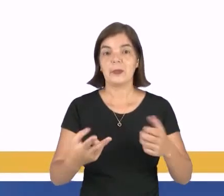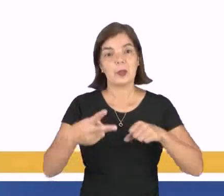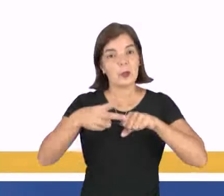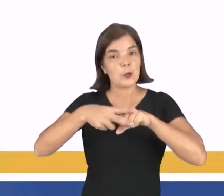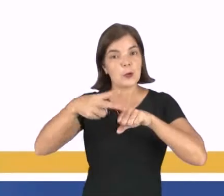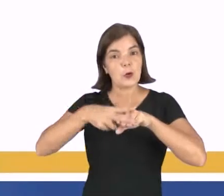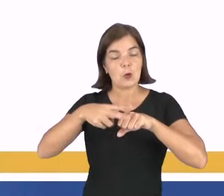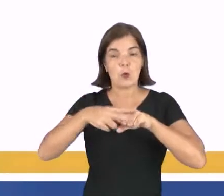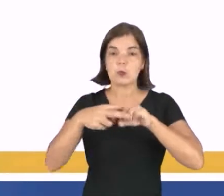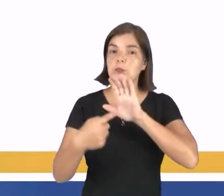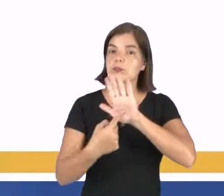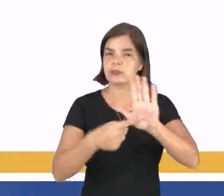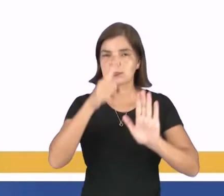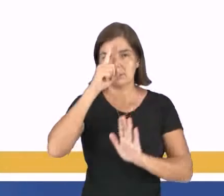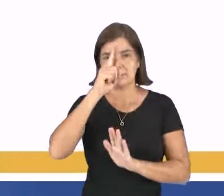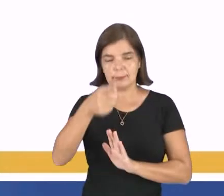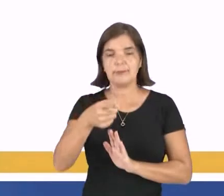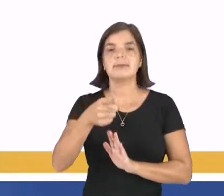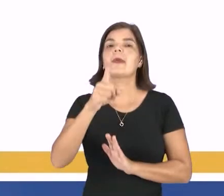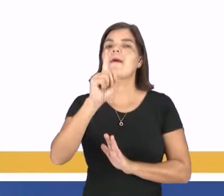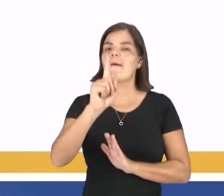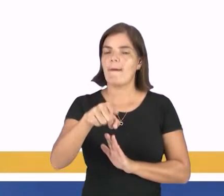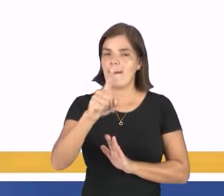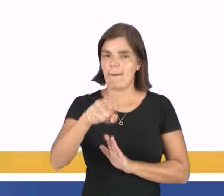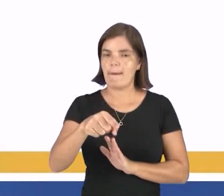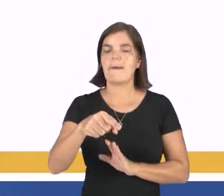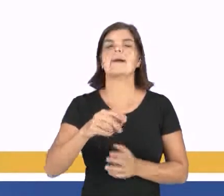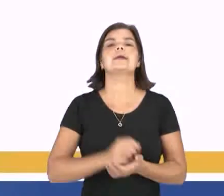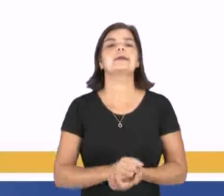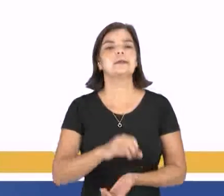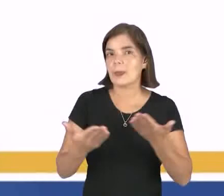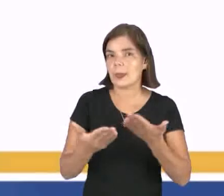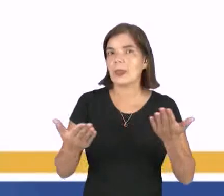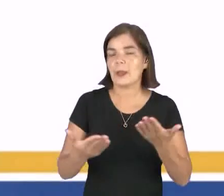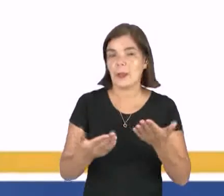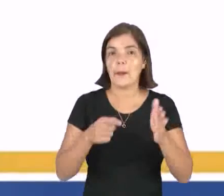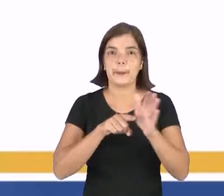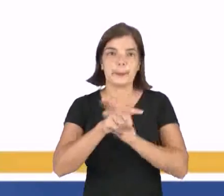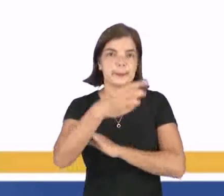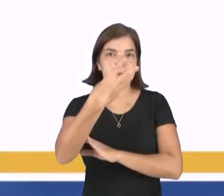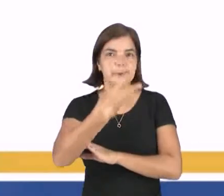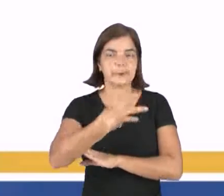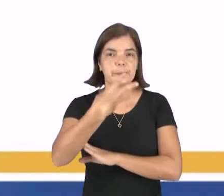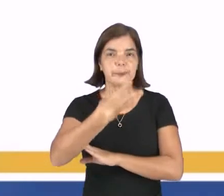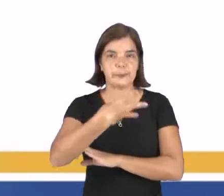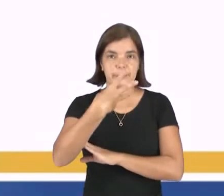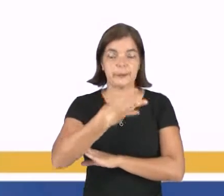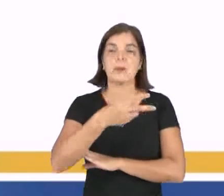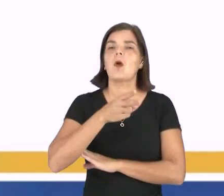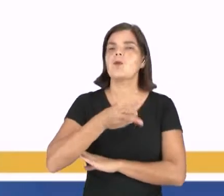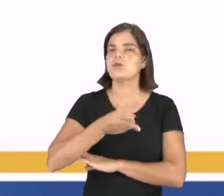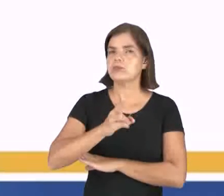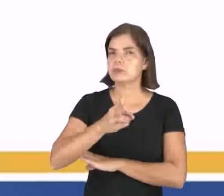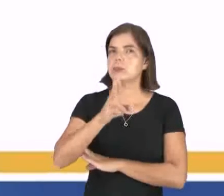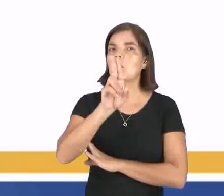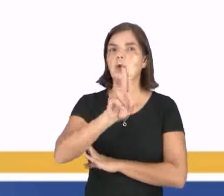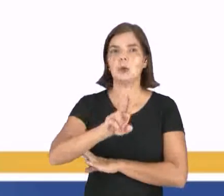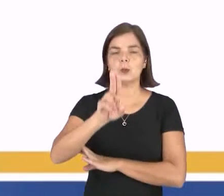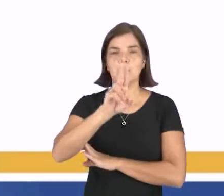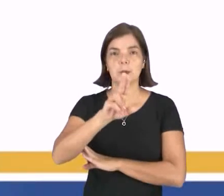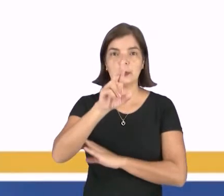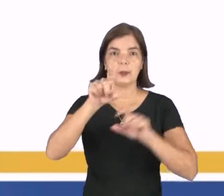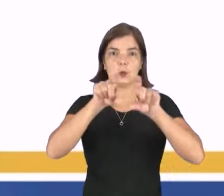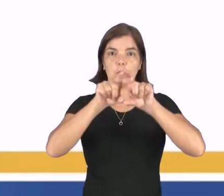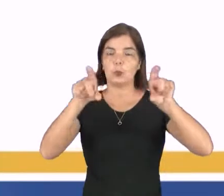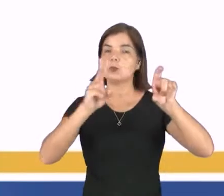que exprime ordem está no modo imperativo 13 que ainda também usa a